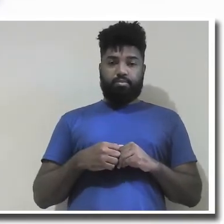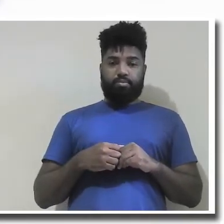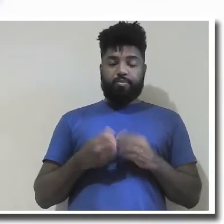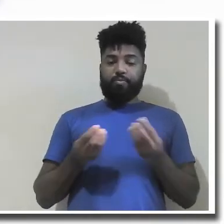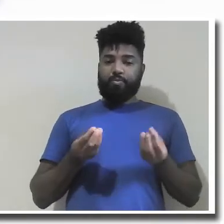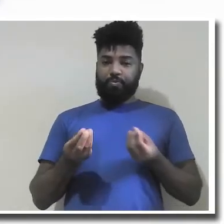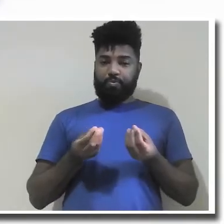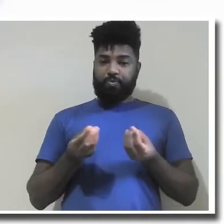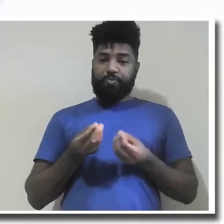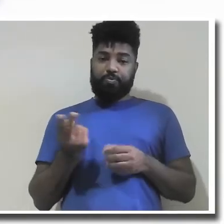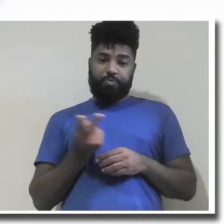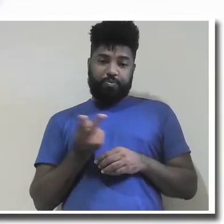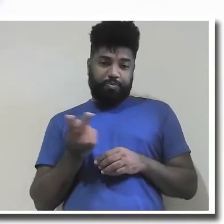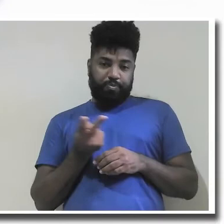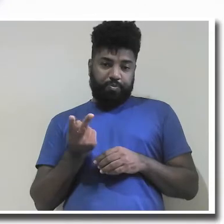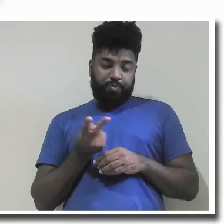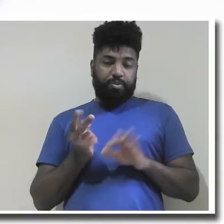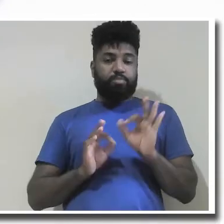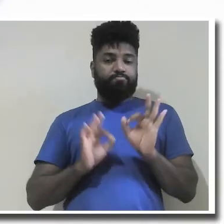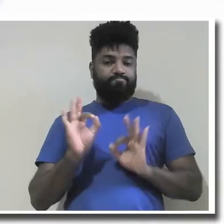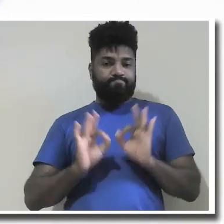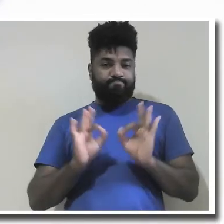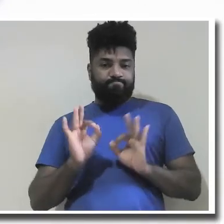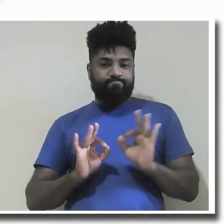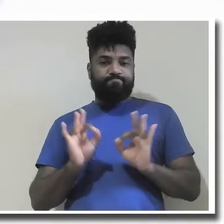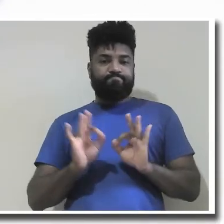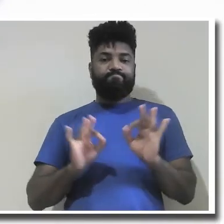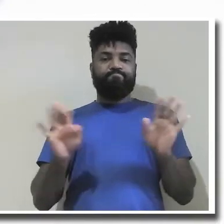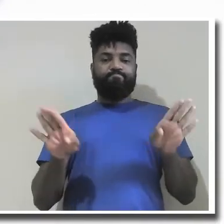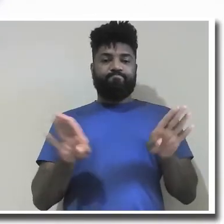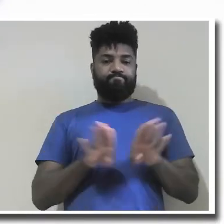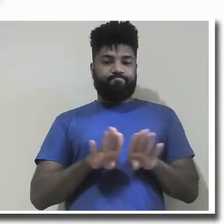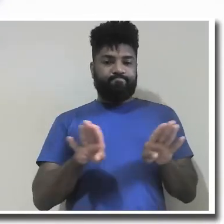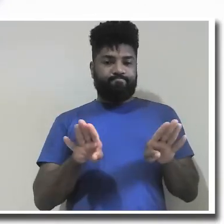formas podem ser utilizadas.